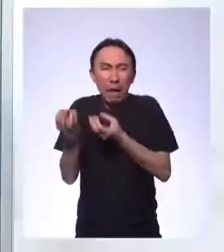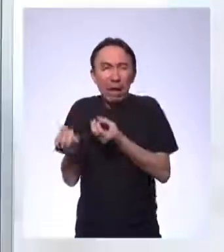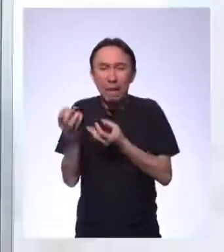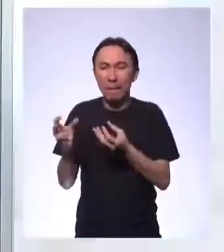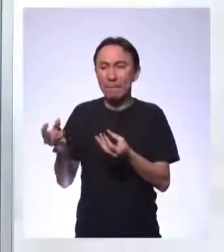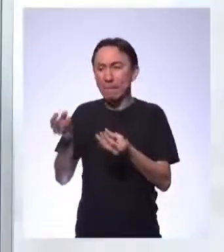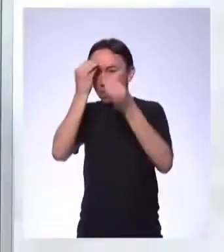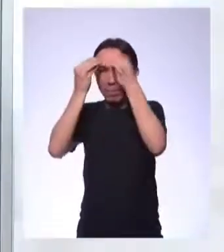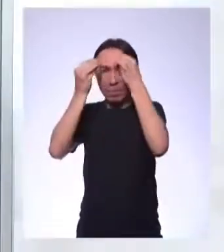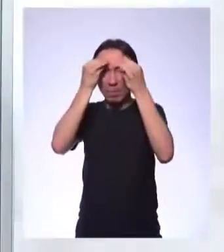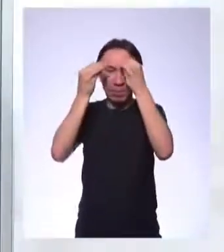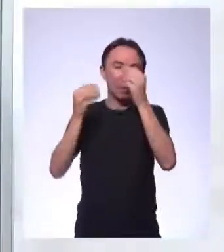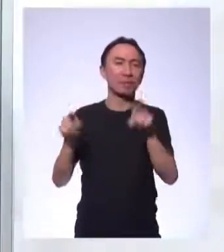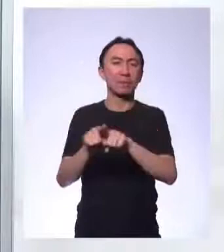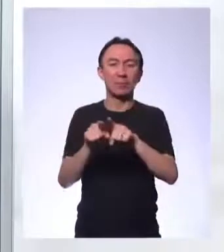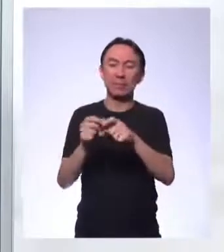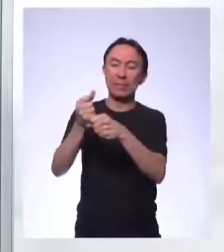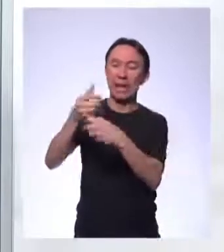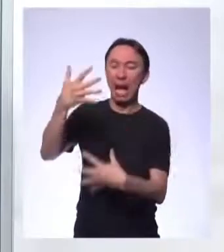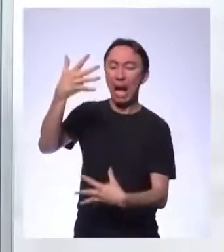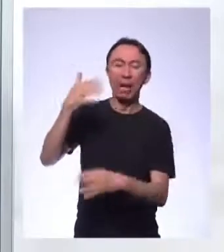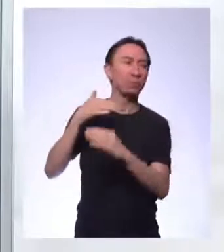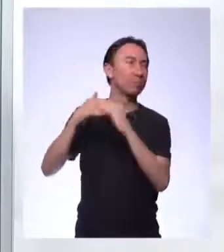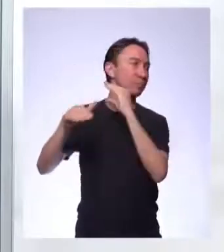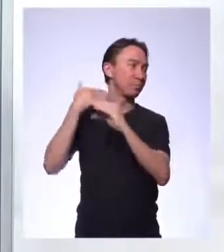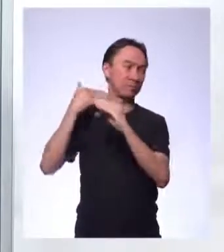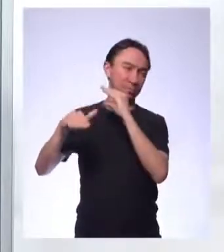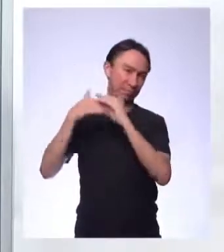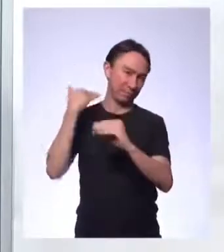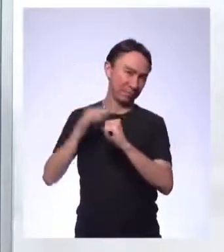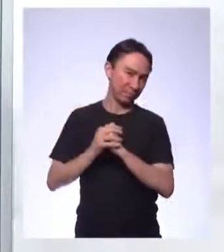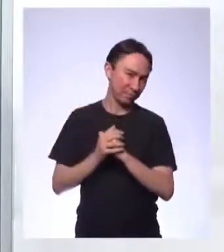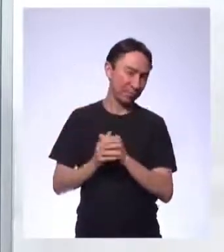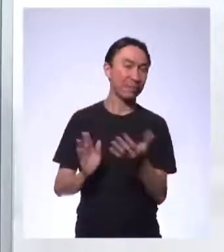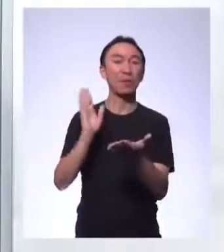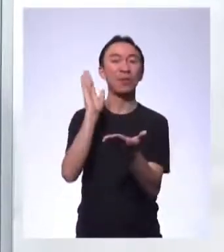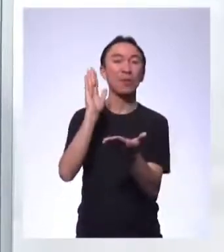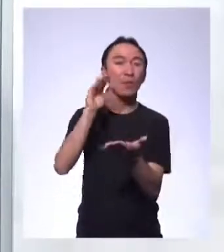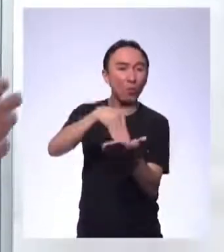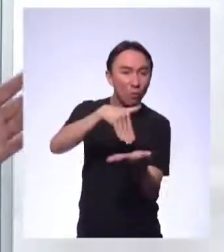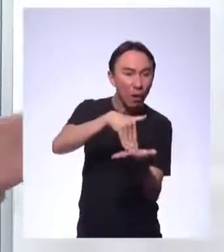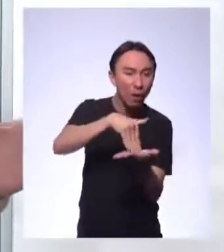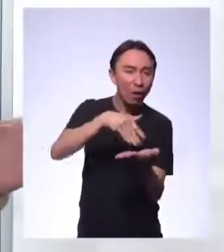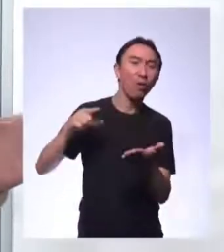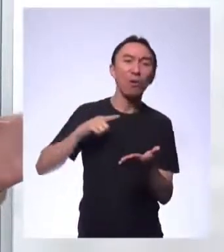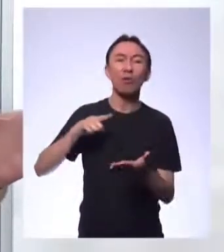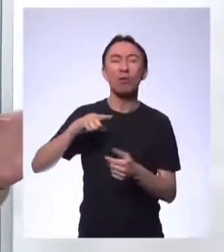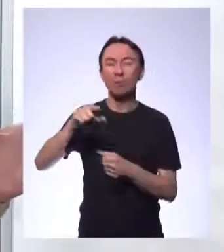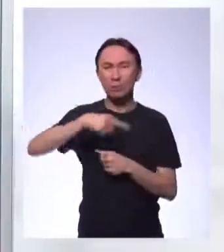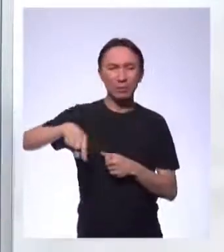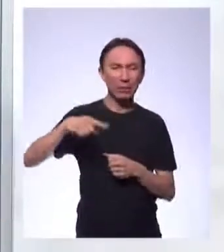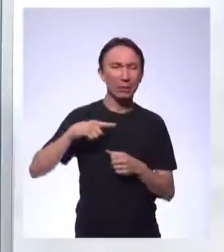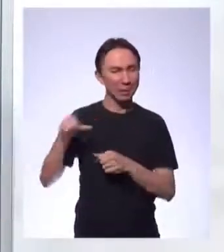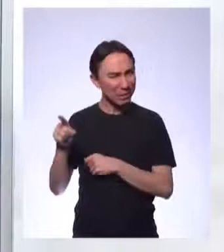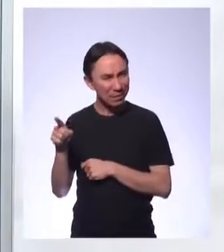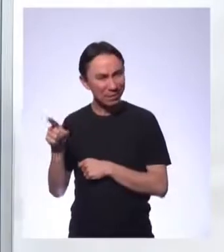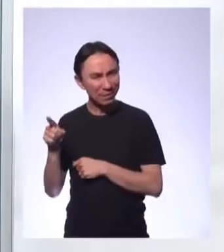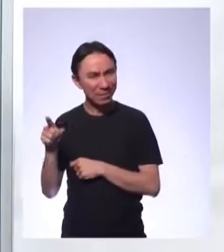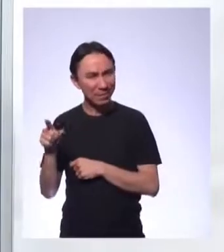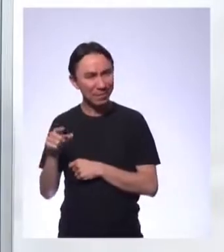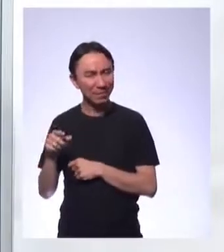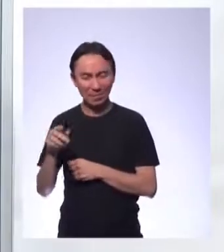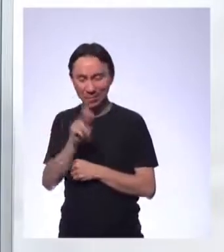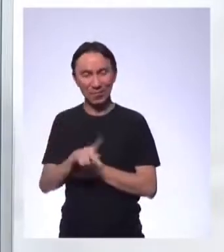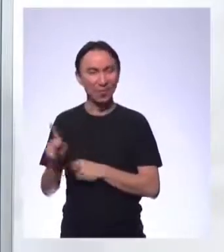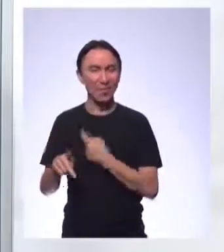lá no finalzinho a gente tenha algumas novidades que sejam de extrema relevância para esse aspecto que foi levantado pelo professor Edjoel